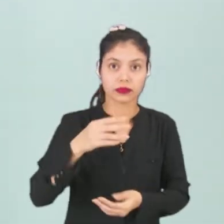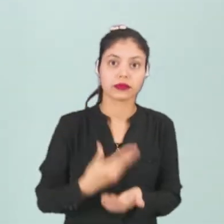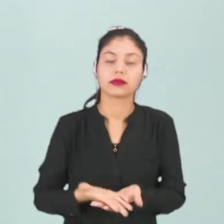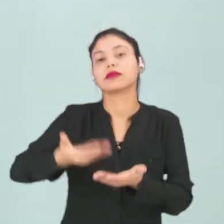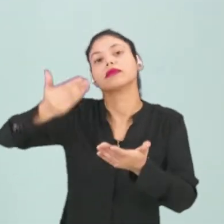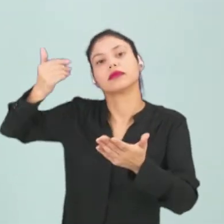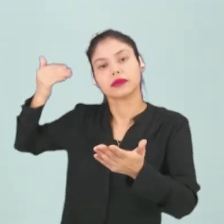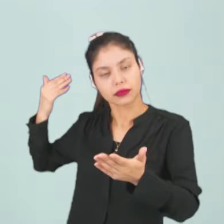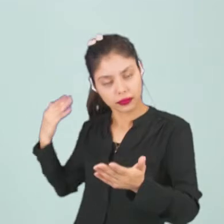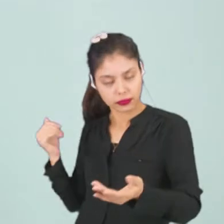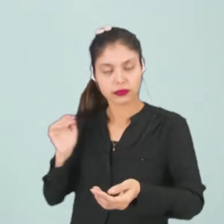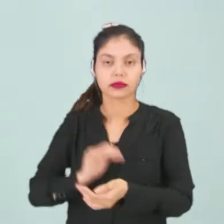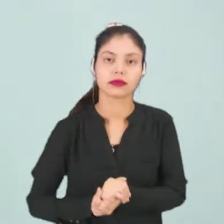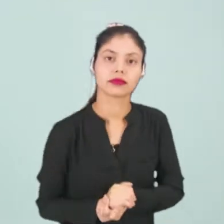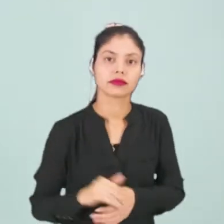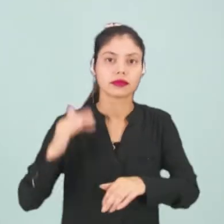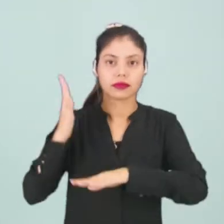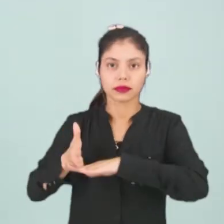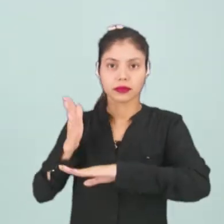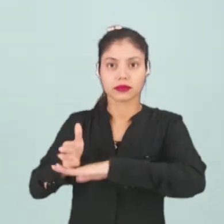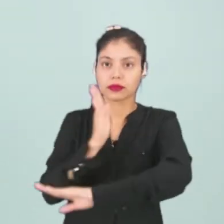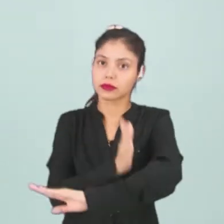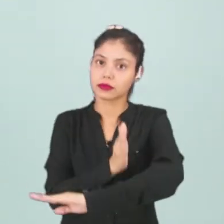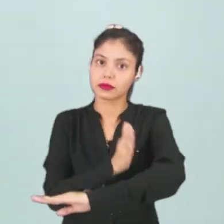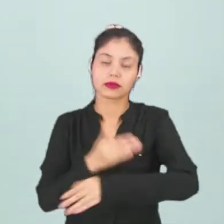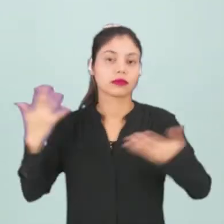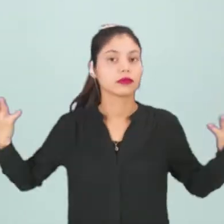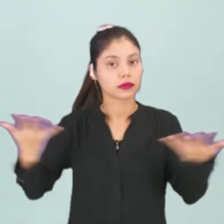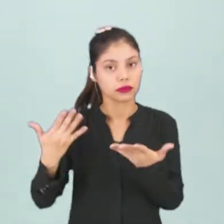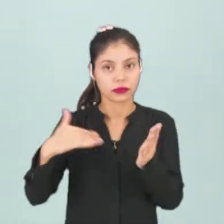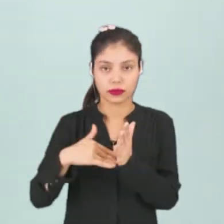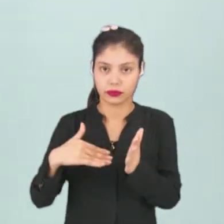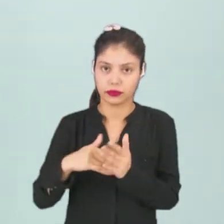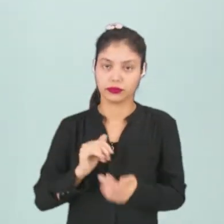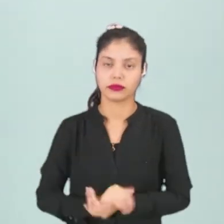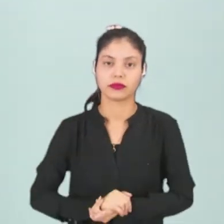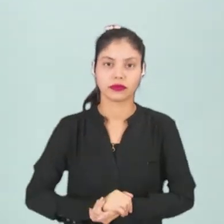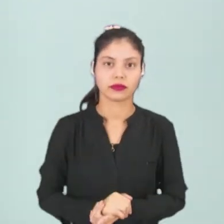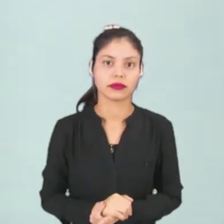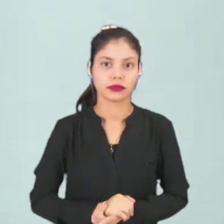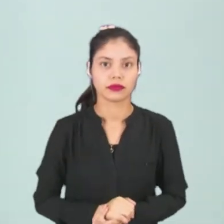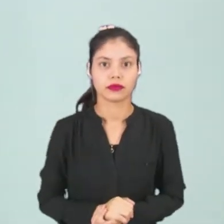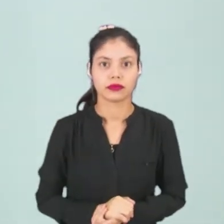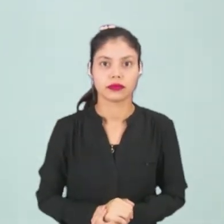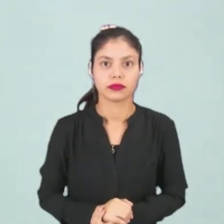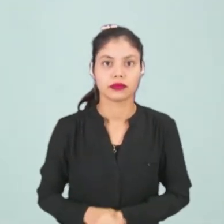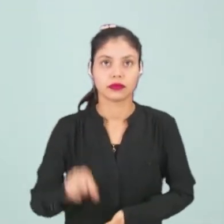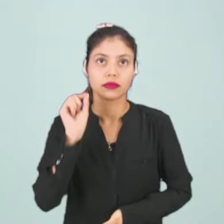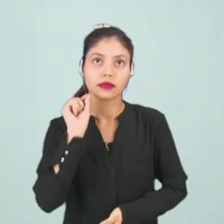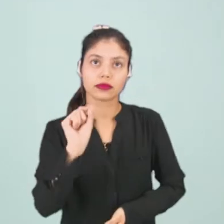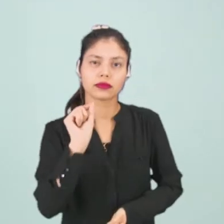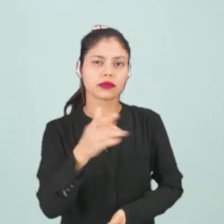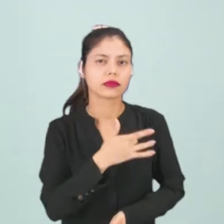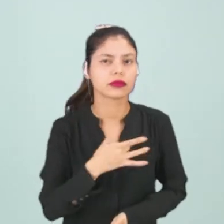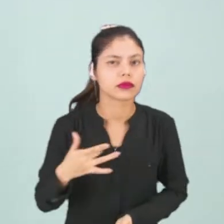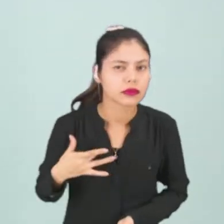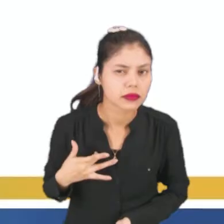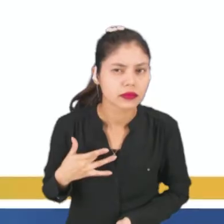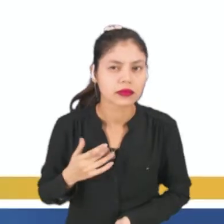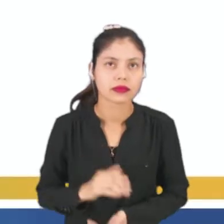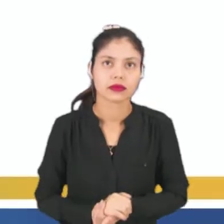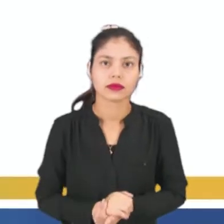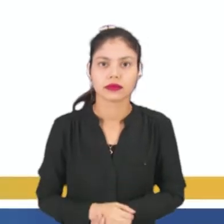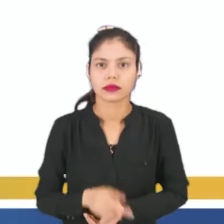a antiguidade, Idade Média, modernidade, nos tempos de hoje. Então, o que é saúde?